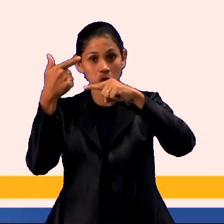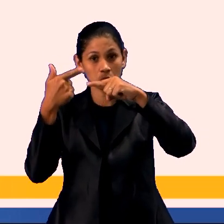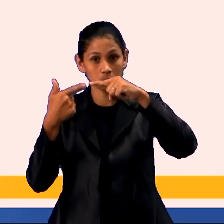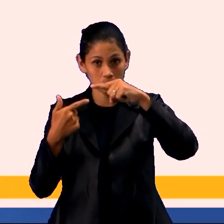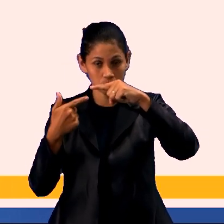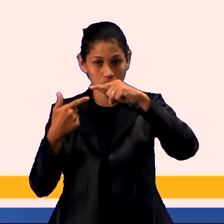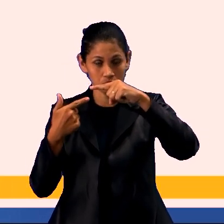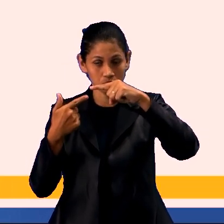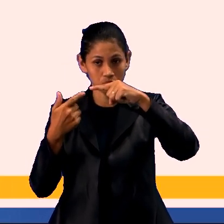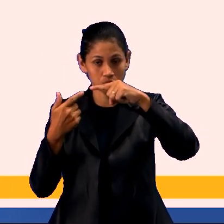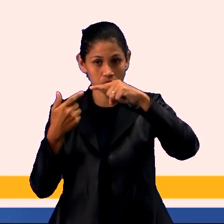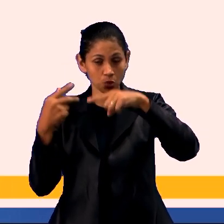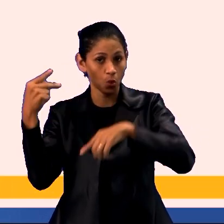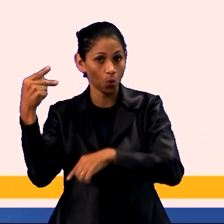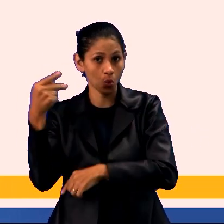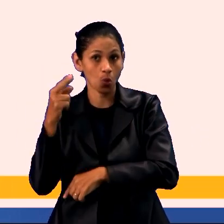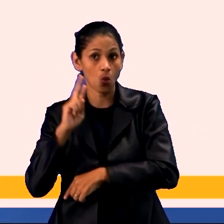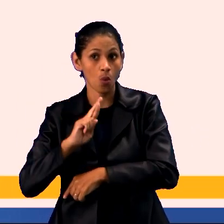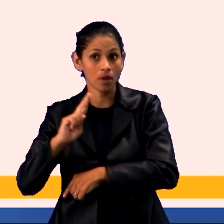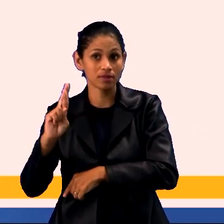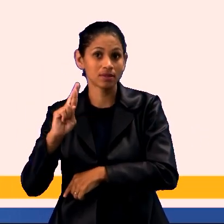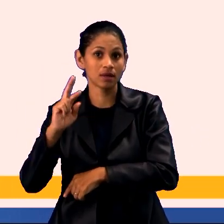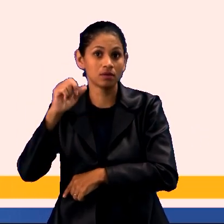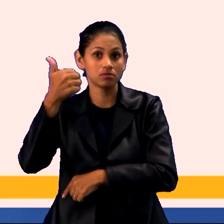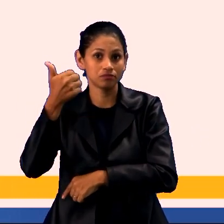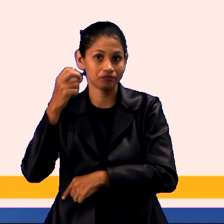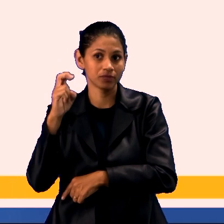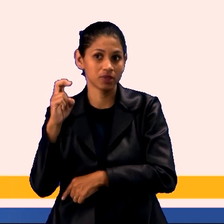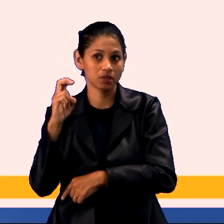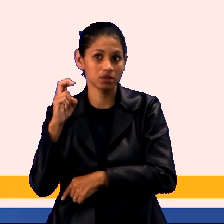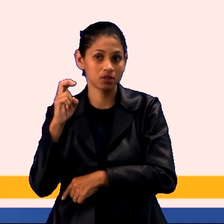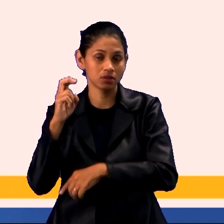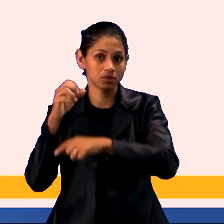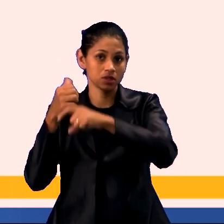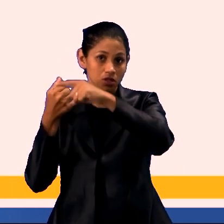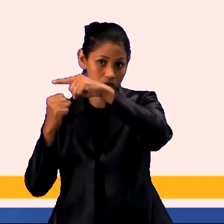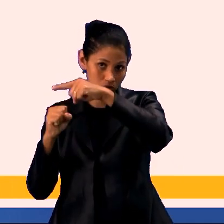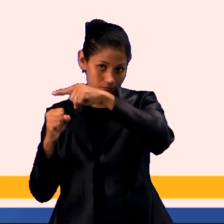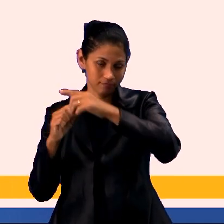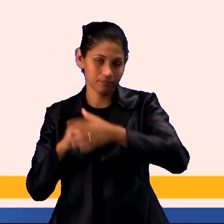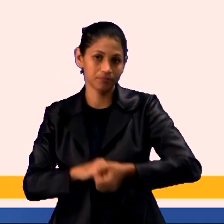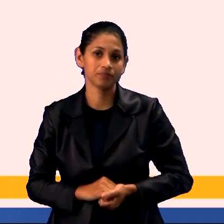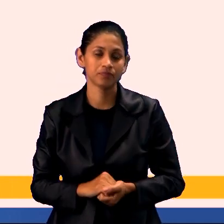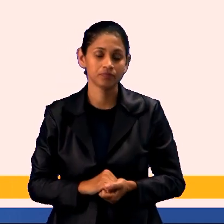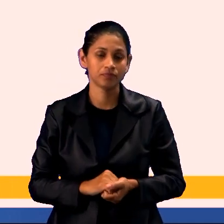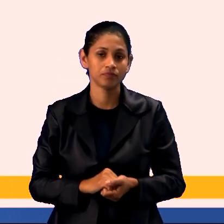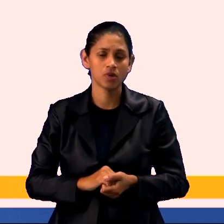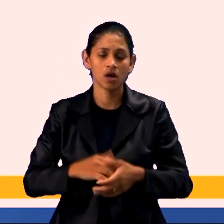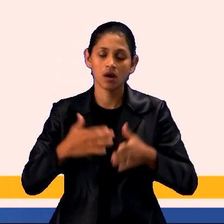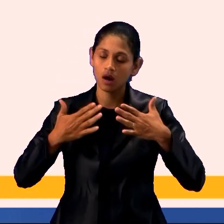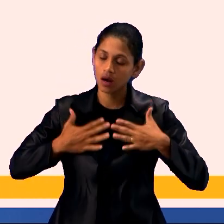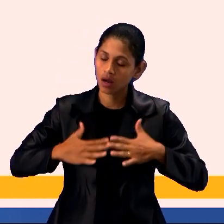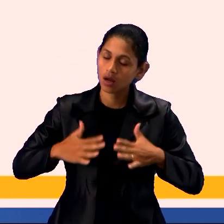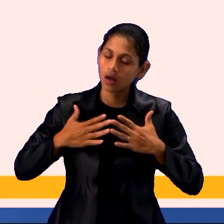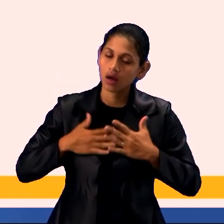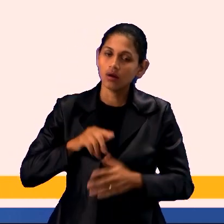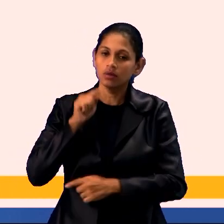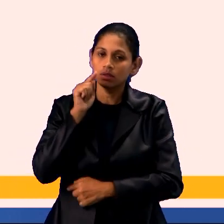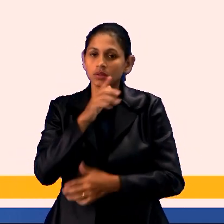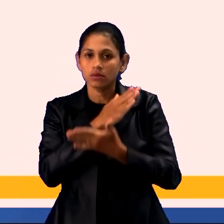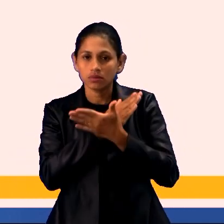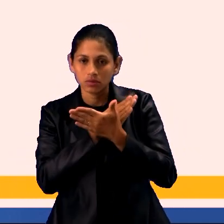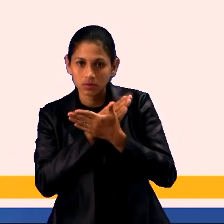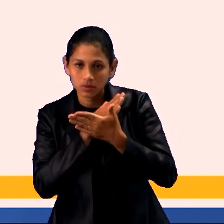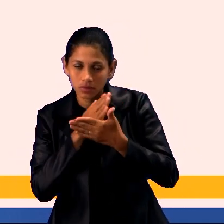como é fácil? Se você fizer com calma, se organizando, você consegue fazer a divisão de duas